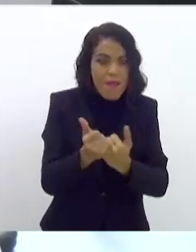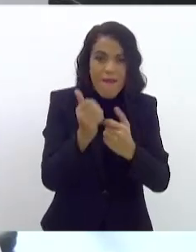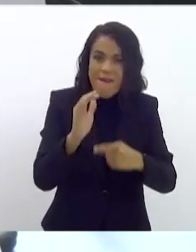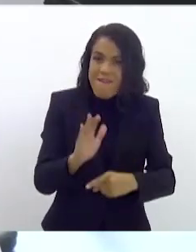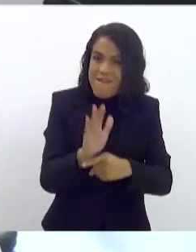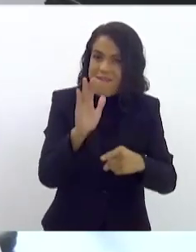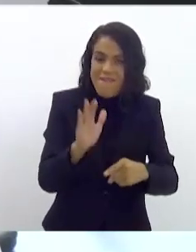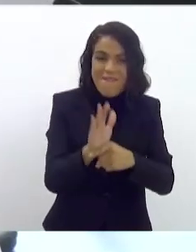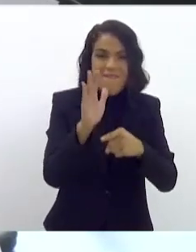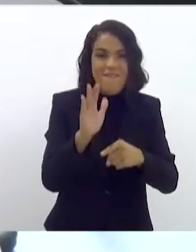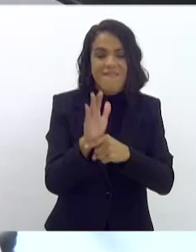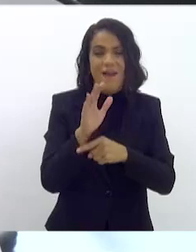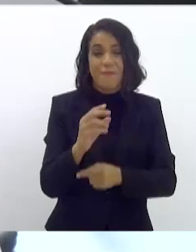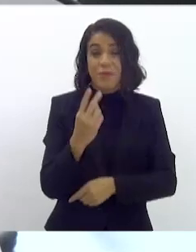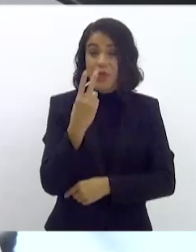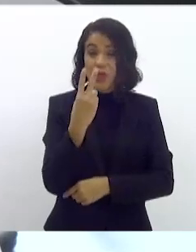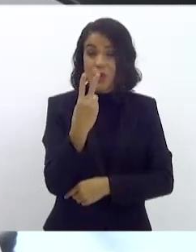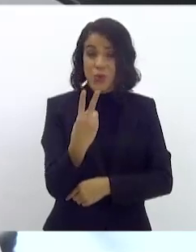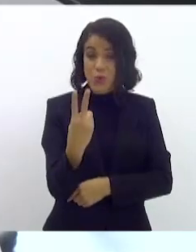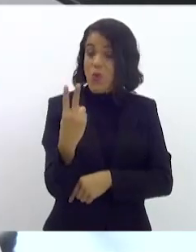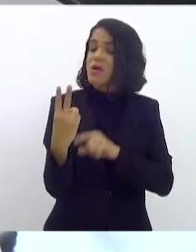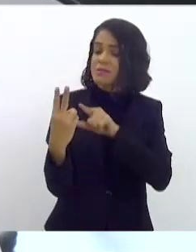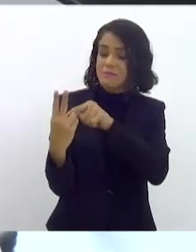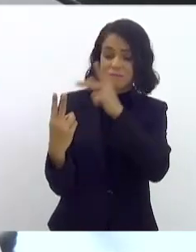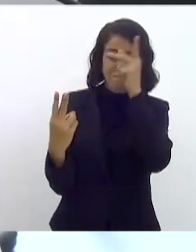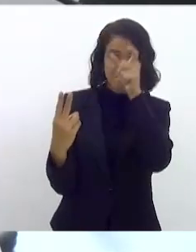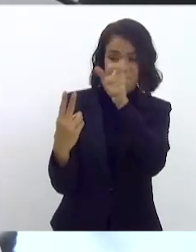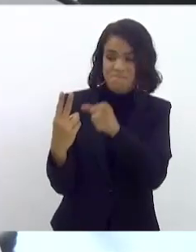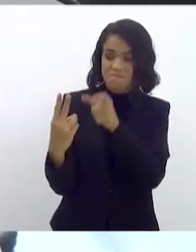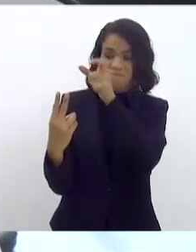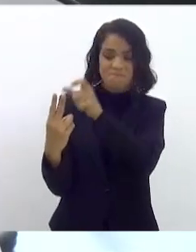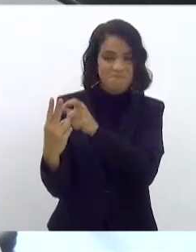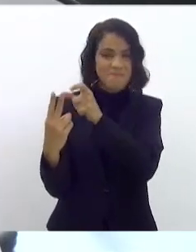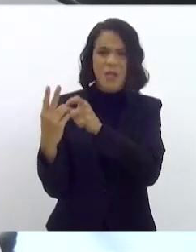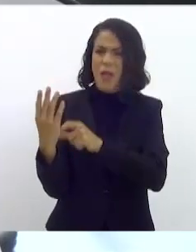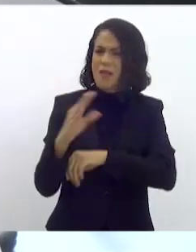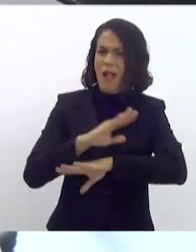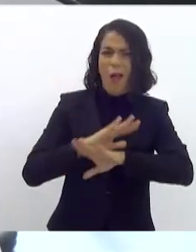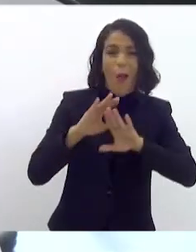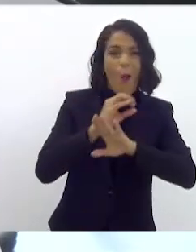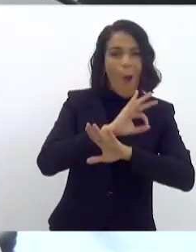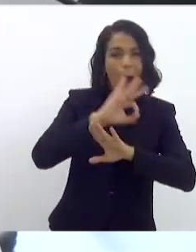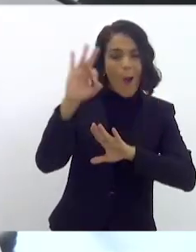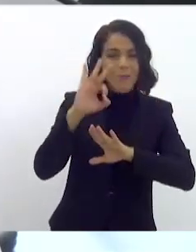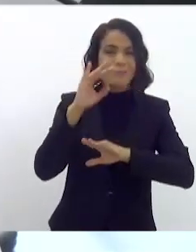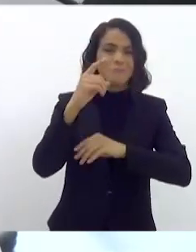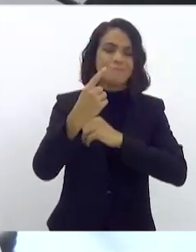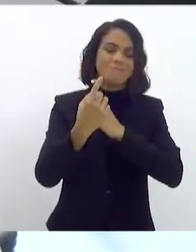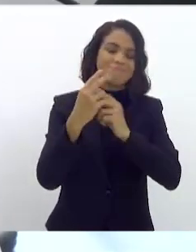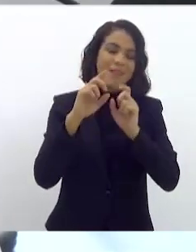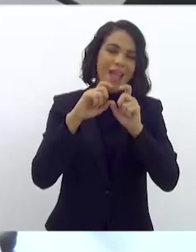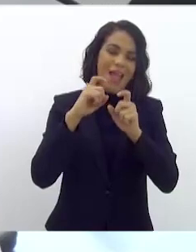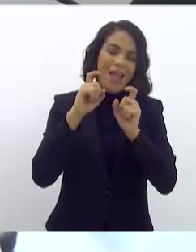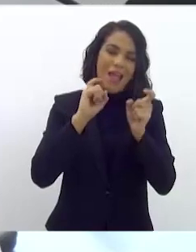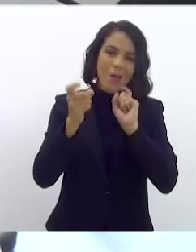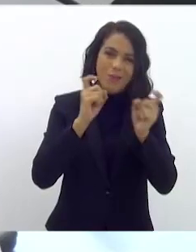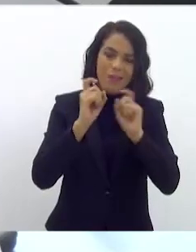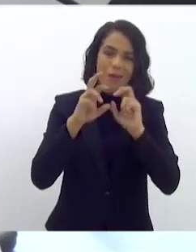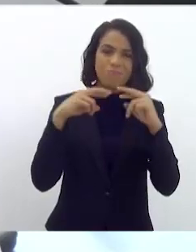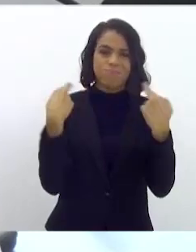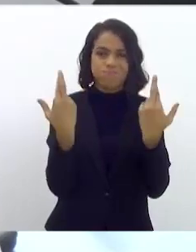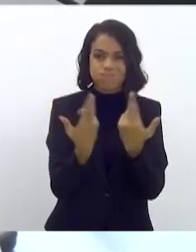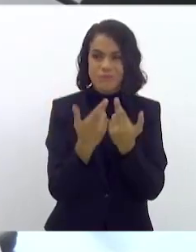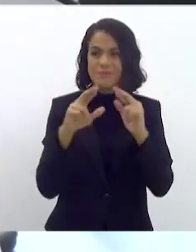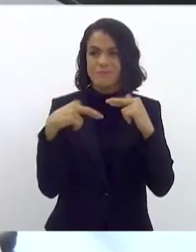2 oitivas é o suficiente para que a gente tenha uma qualidade dessas oitivas mais aprofundada dentro do prazo que a gente